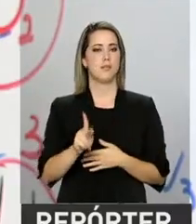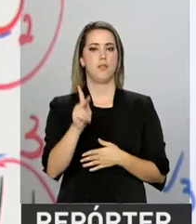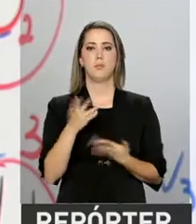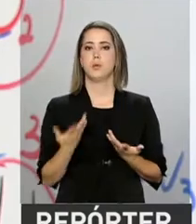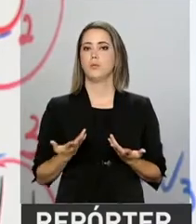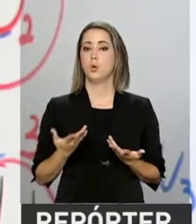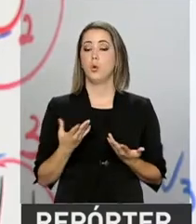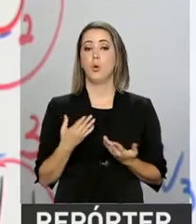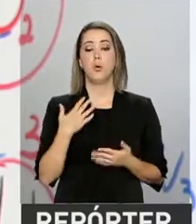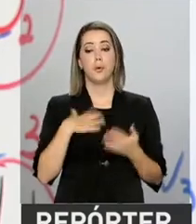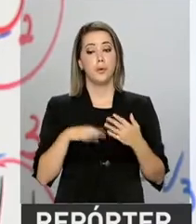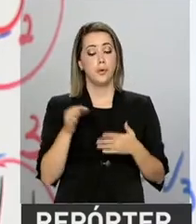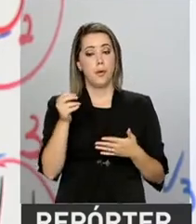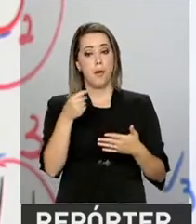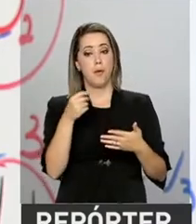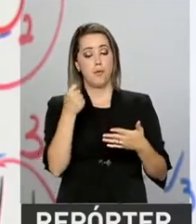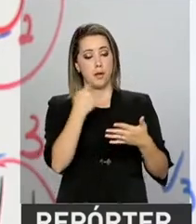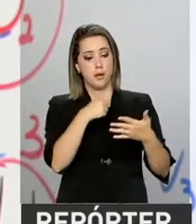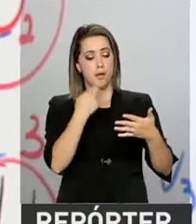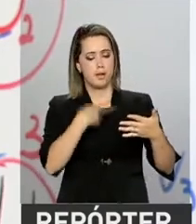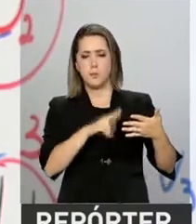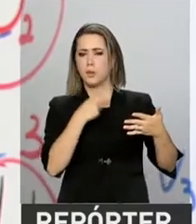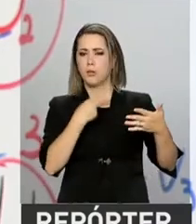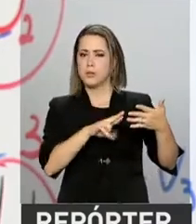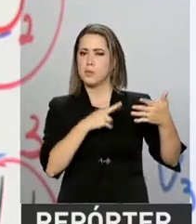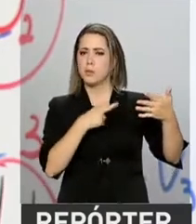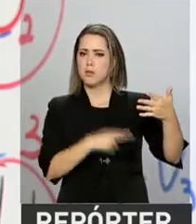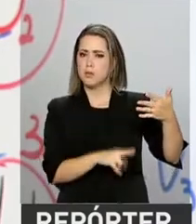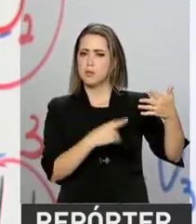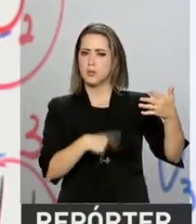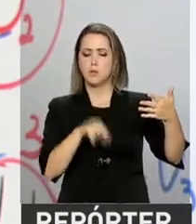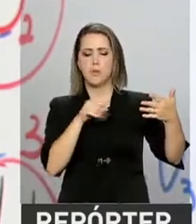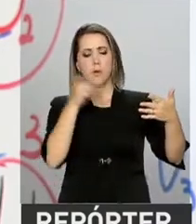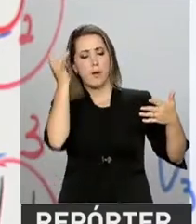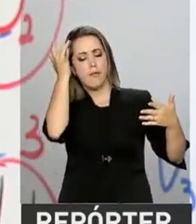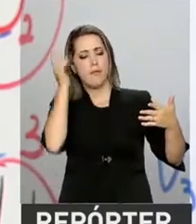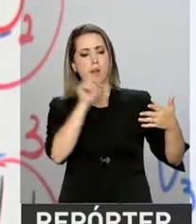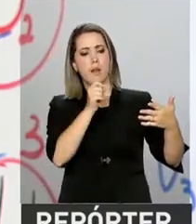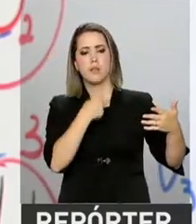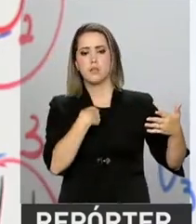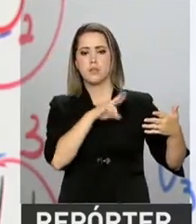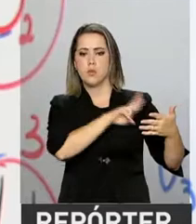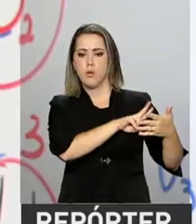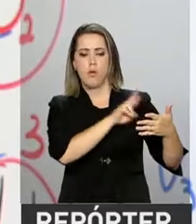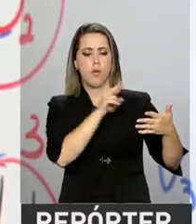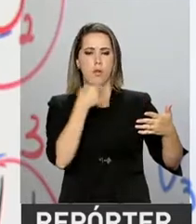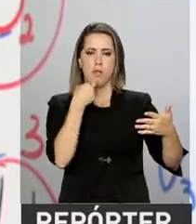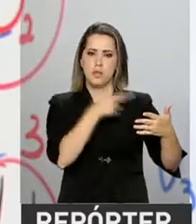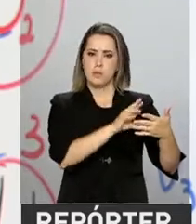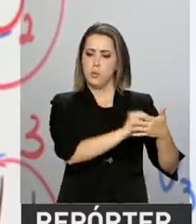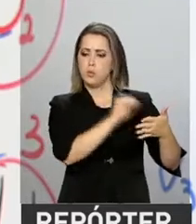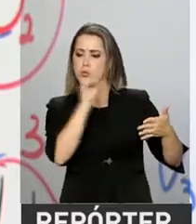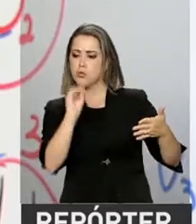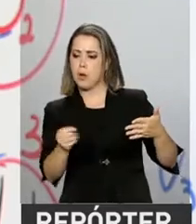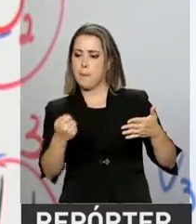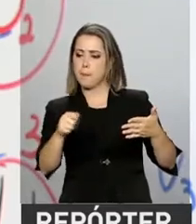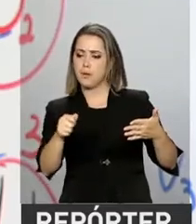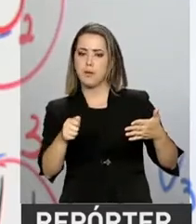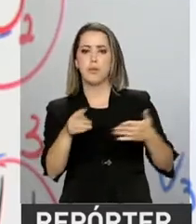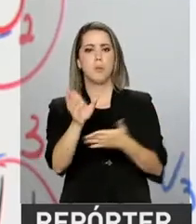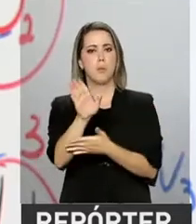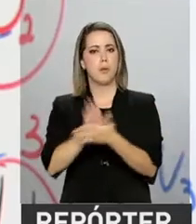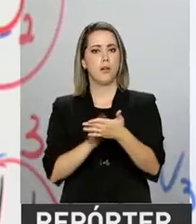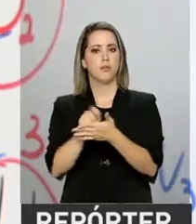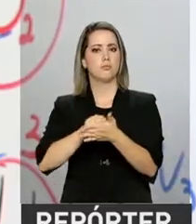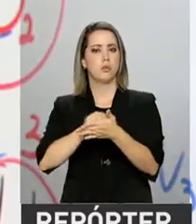você vai fazendo a prova, verifique o que é mais fácil. Vou fazendo e já vou marcando o cartão ou deixo para